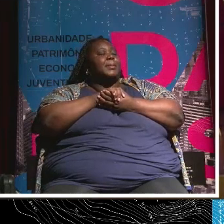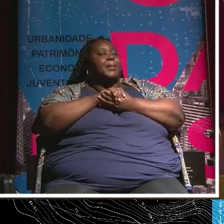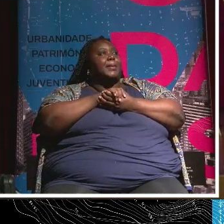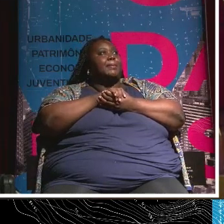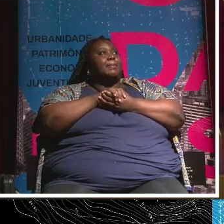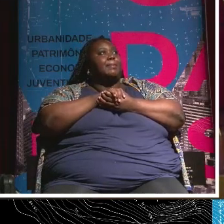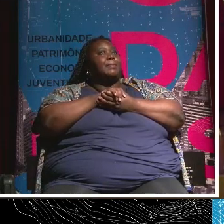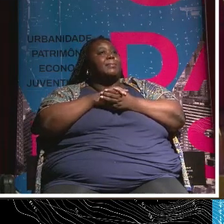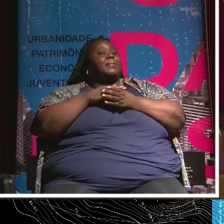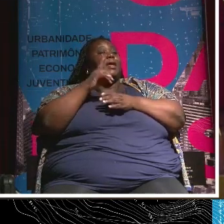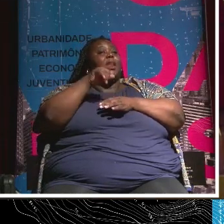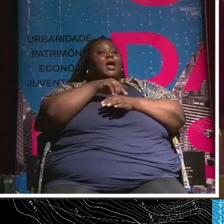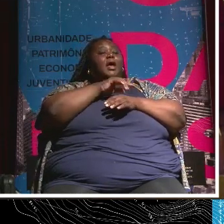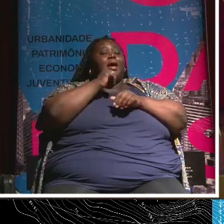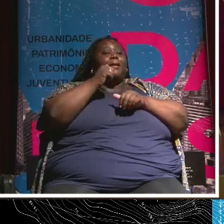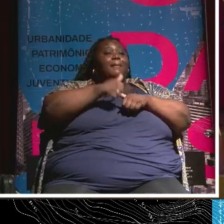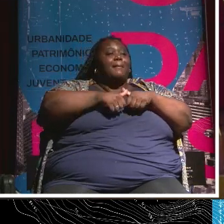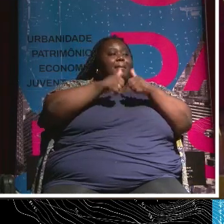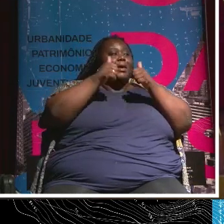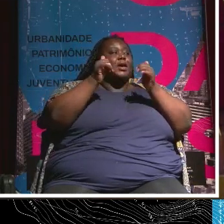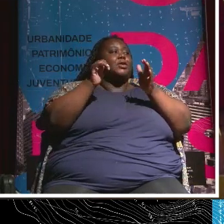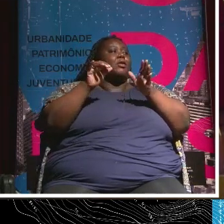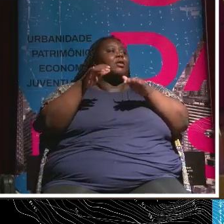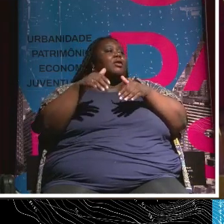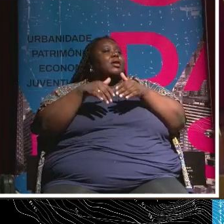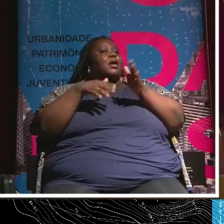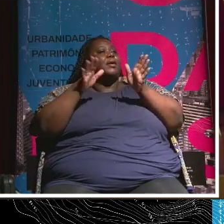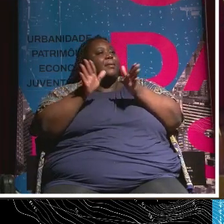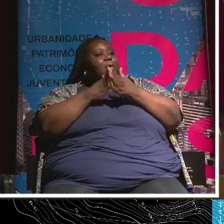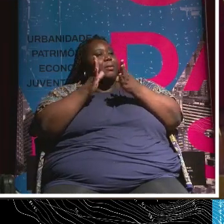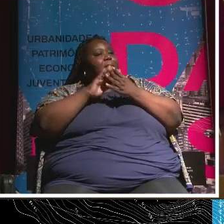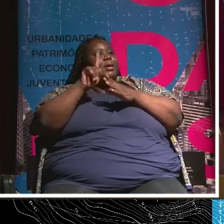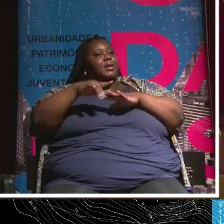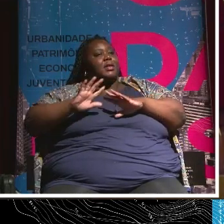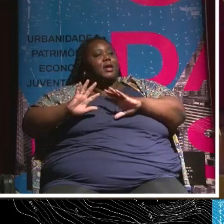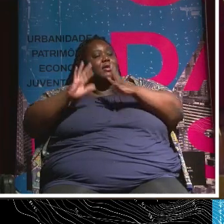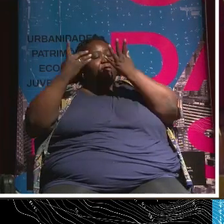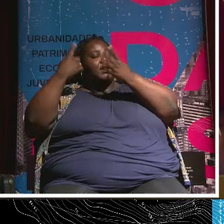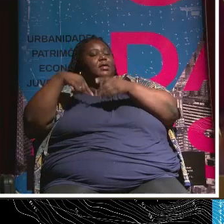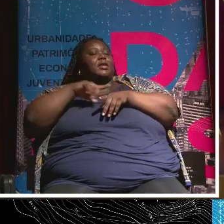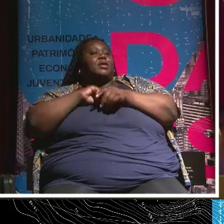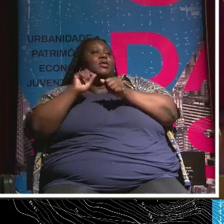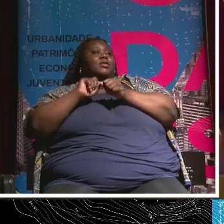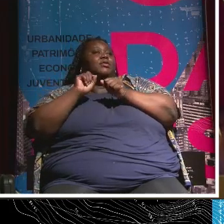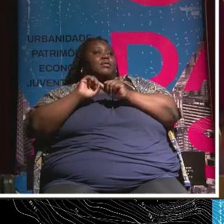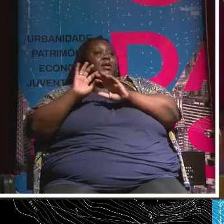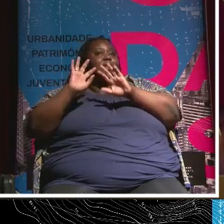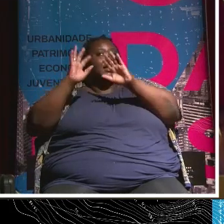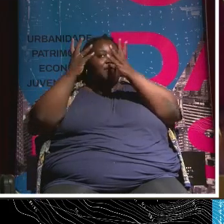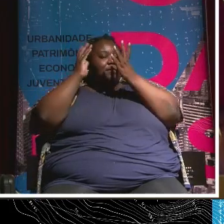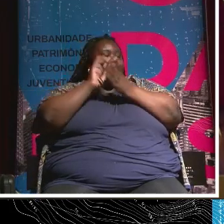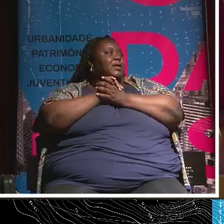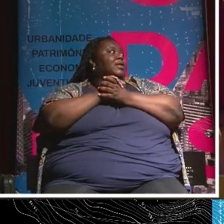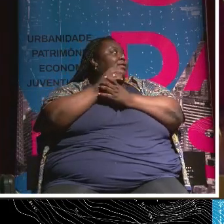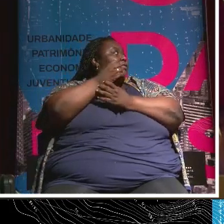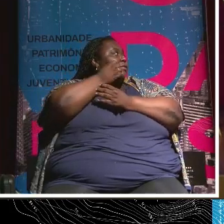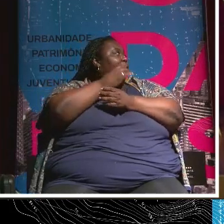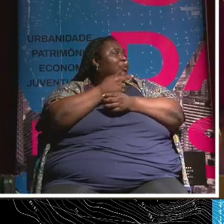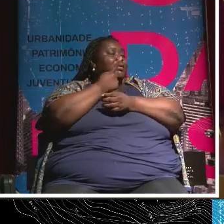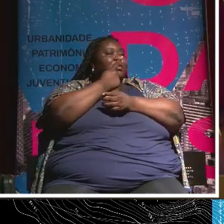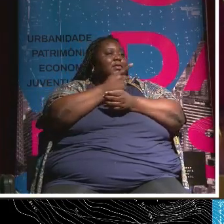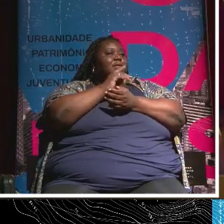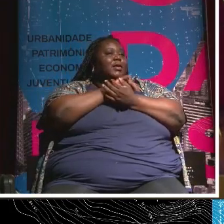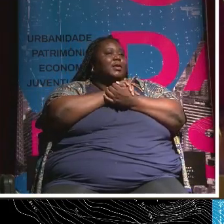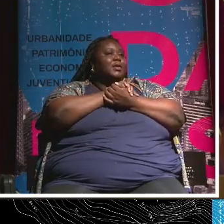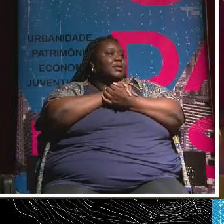que espanta a miséria é festa. É o que a gente faz. A gente espanta a miséria com a nossa festa. Foi muito bom você ter falado